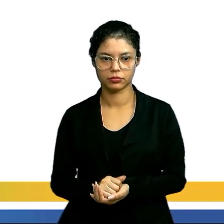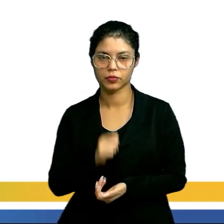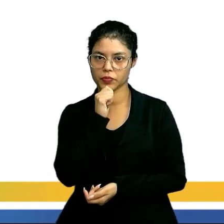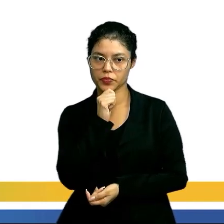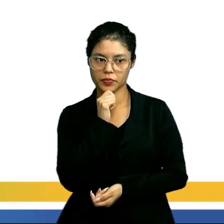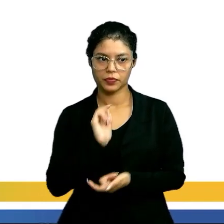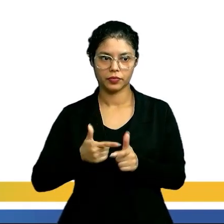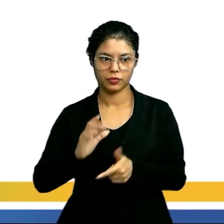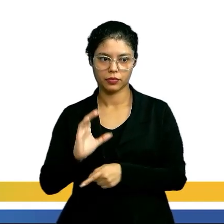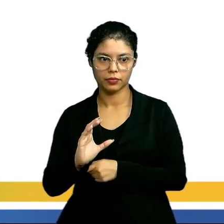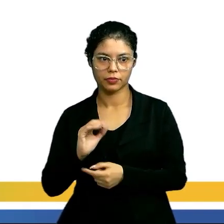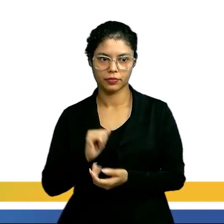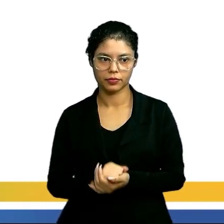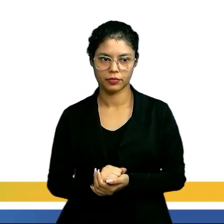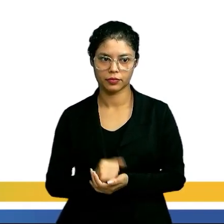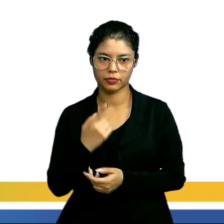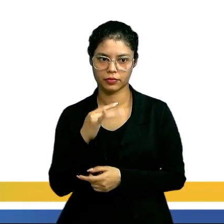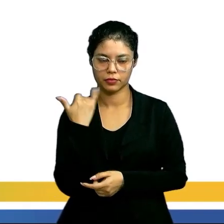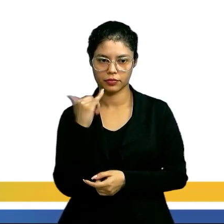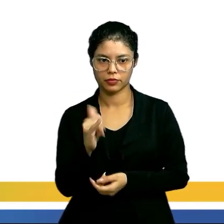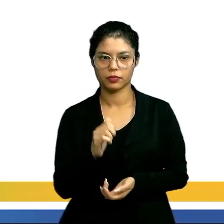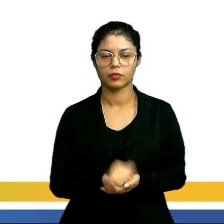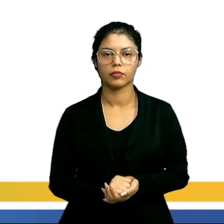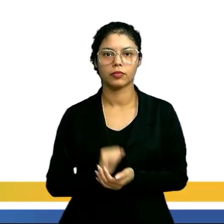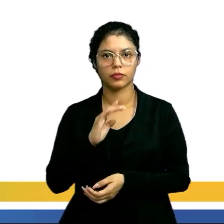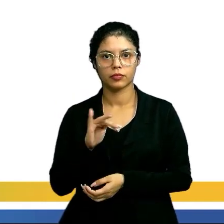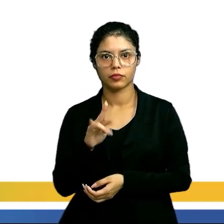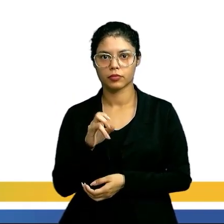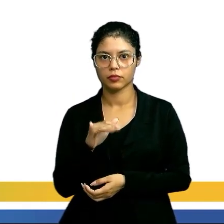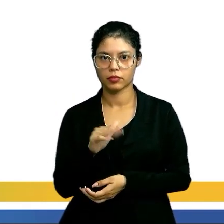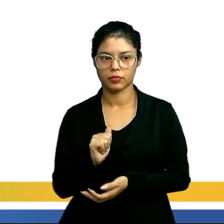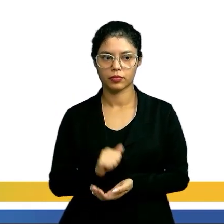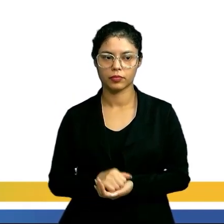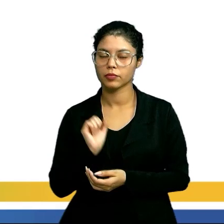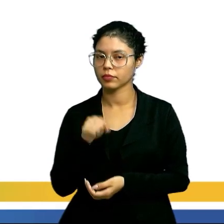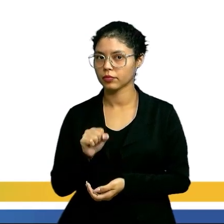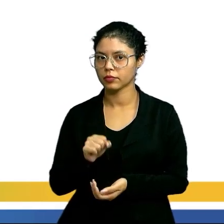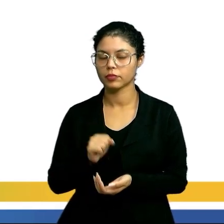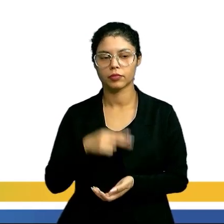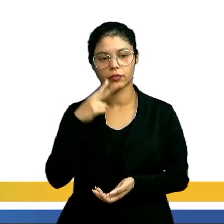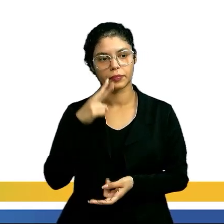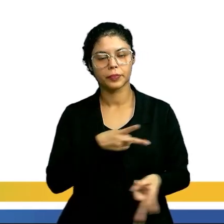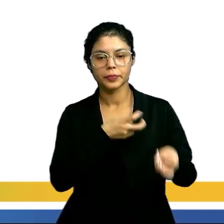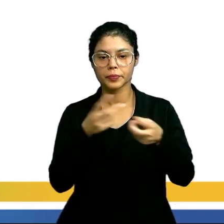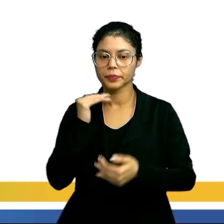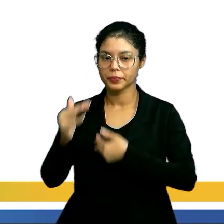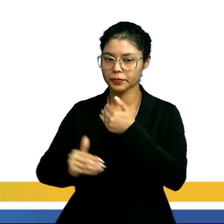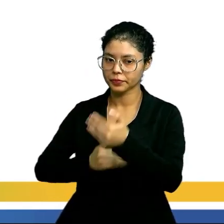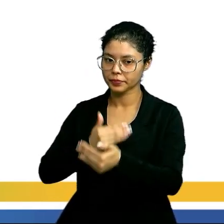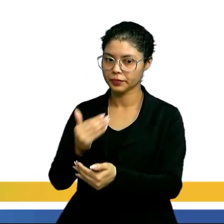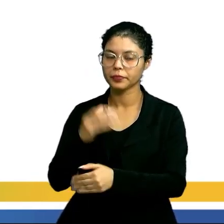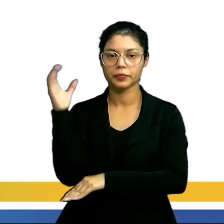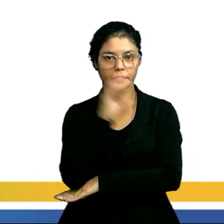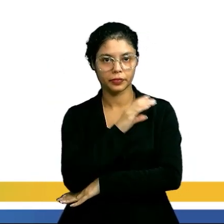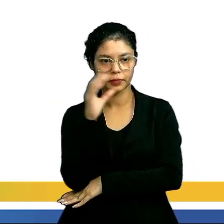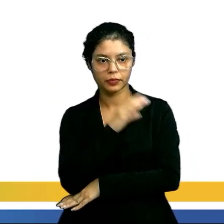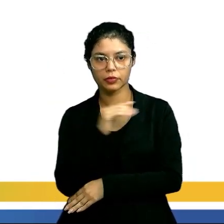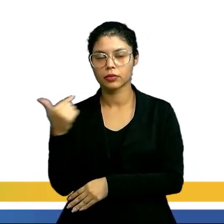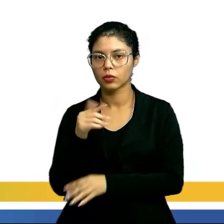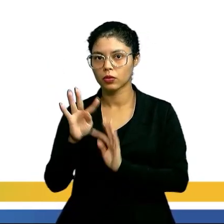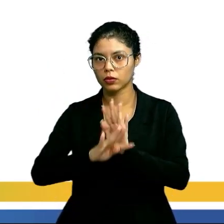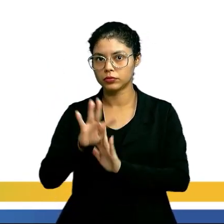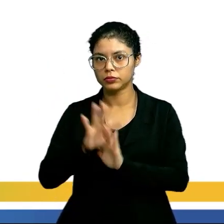80 centímetros, o que não corresponde à resposta que encontramos. Letra B. A Torre de Pisa, na Itália, com 55 metros de